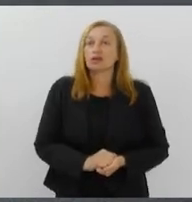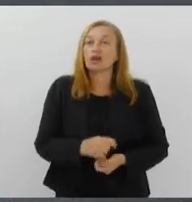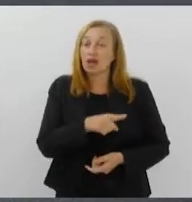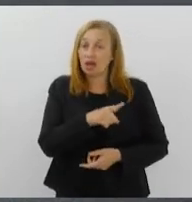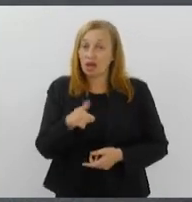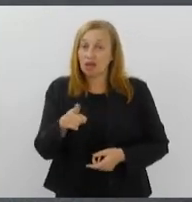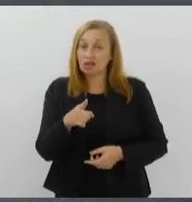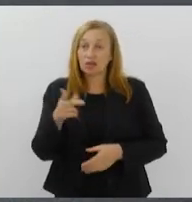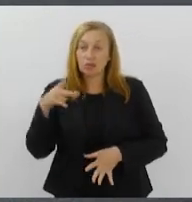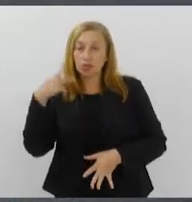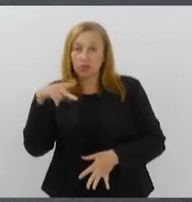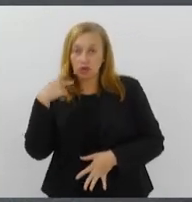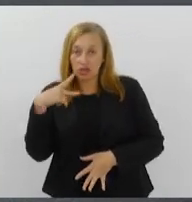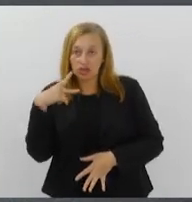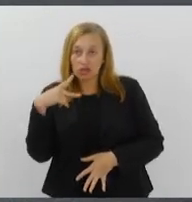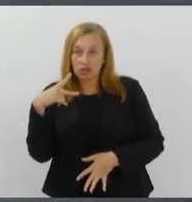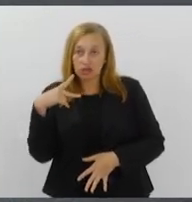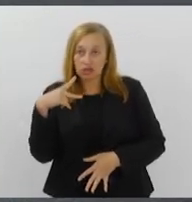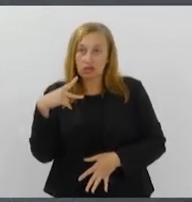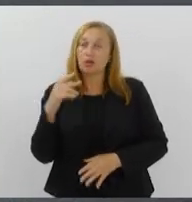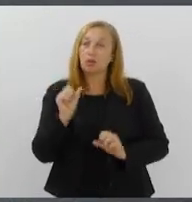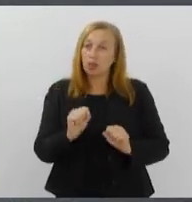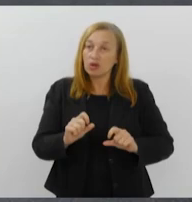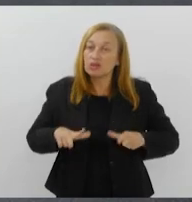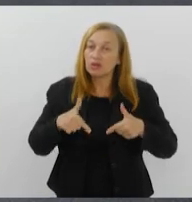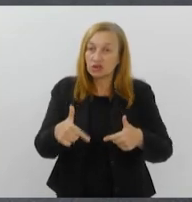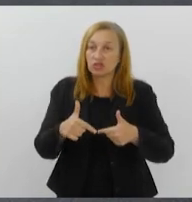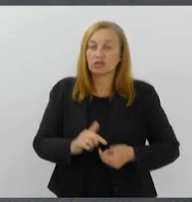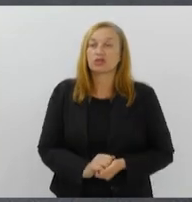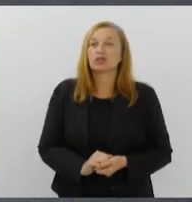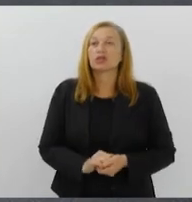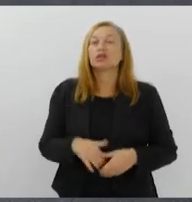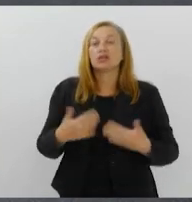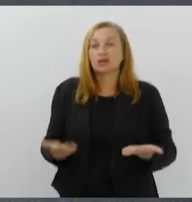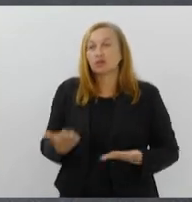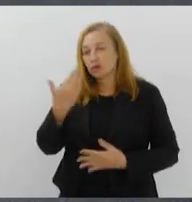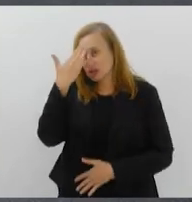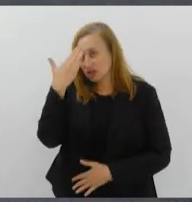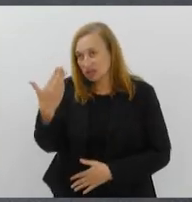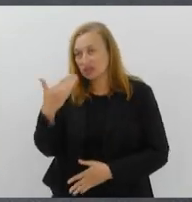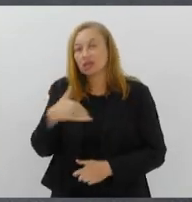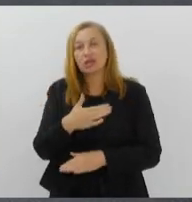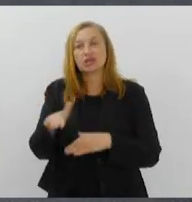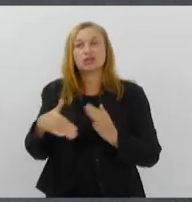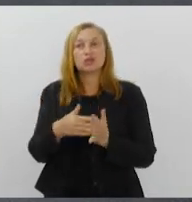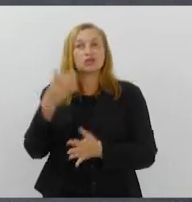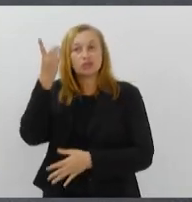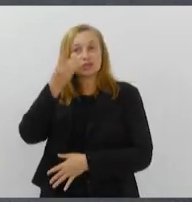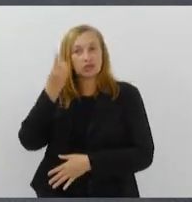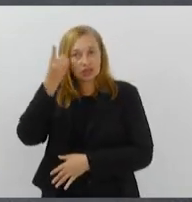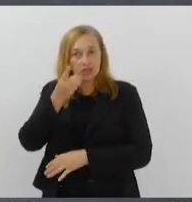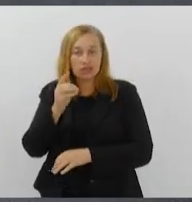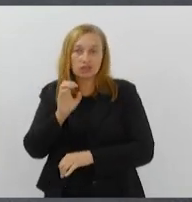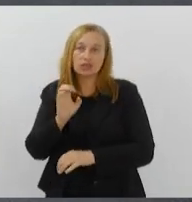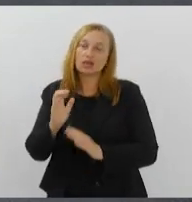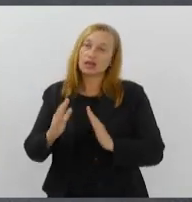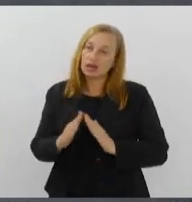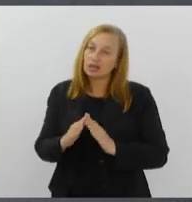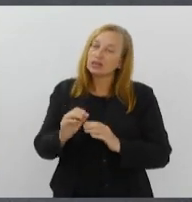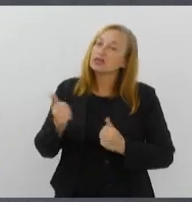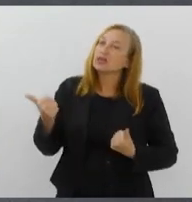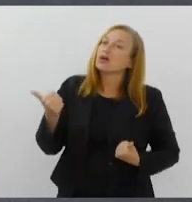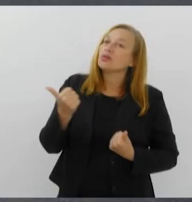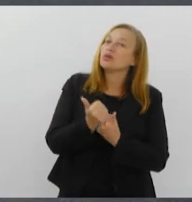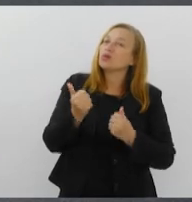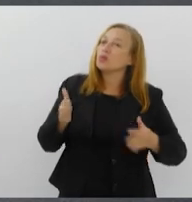que estão se arrastando possam sair do papel. Então, eu agradeço a todos os deputados dessa casa que estão apoiando essa